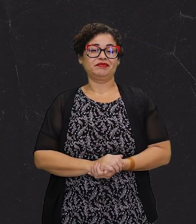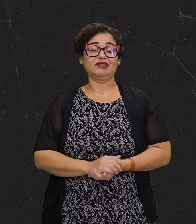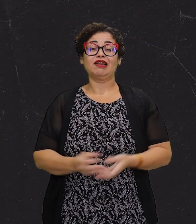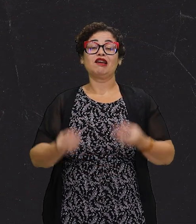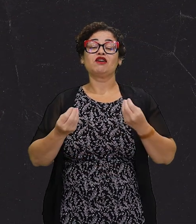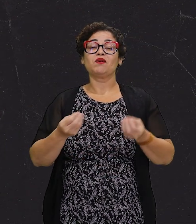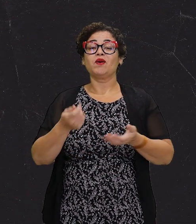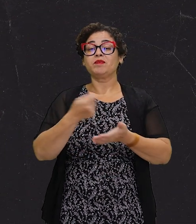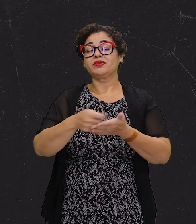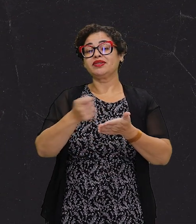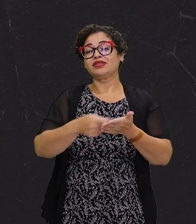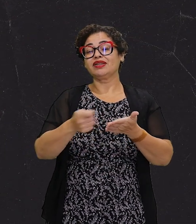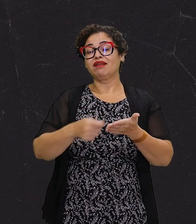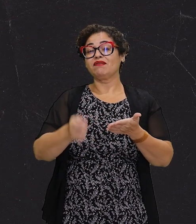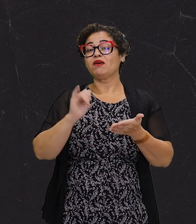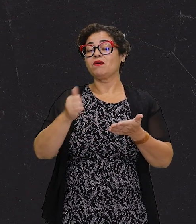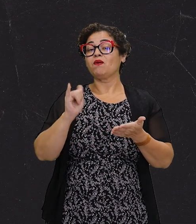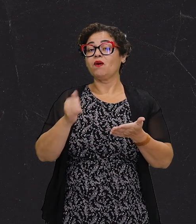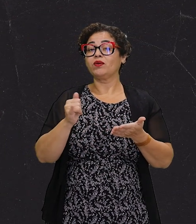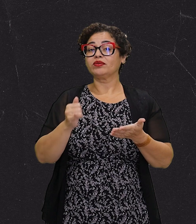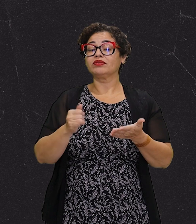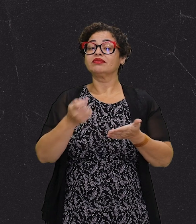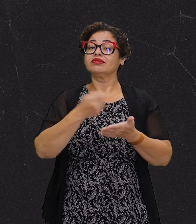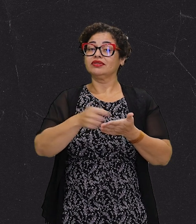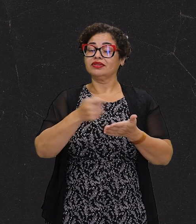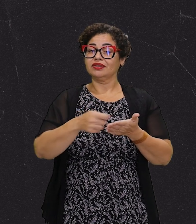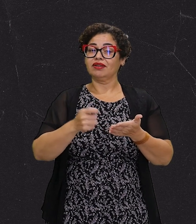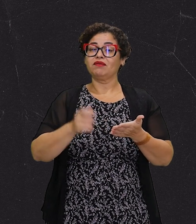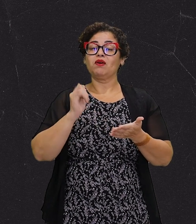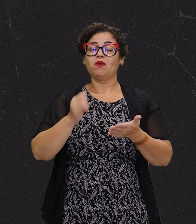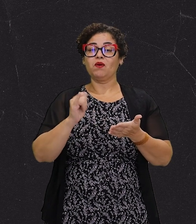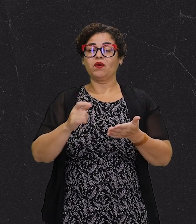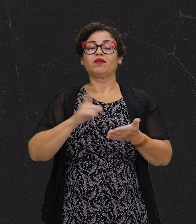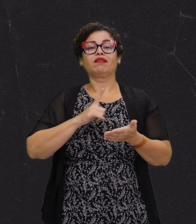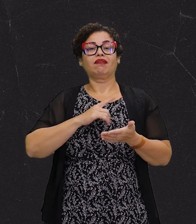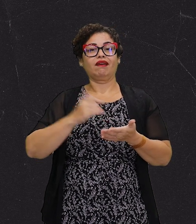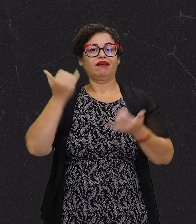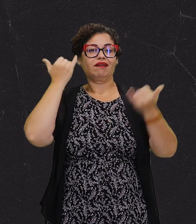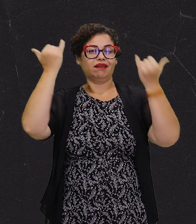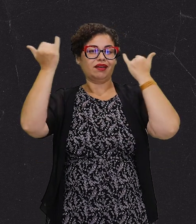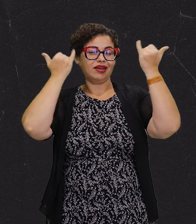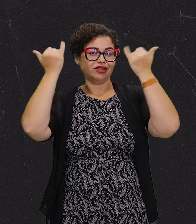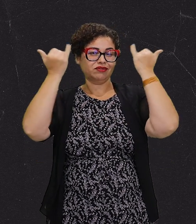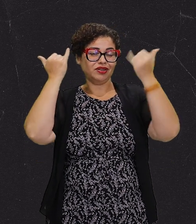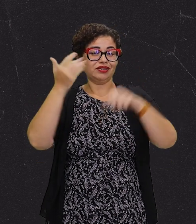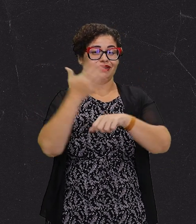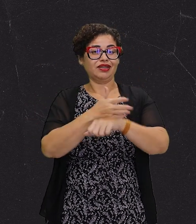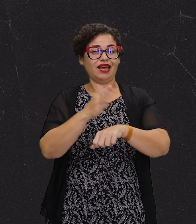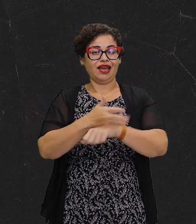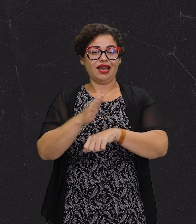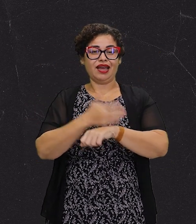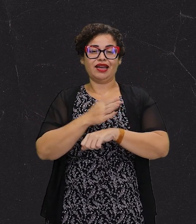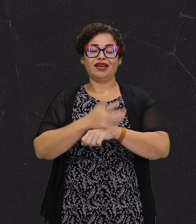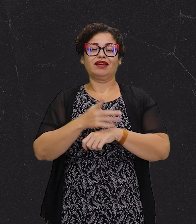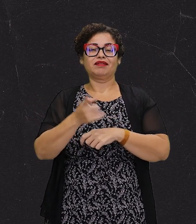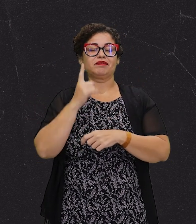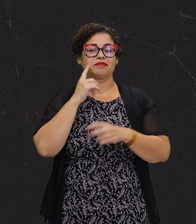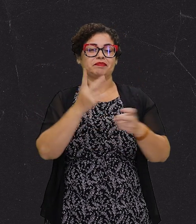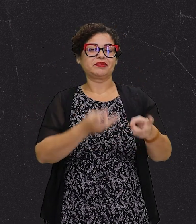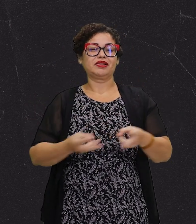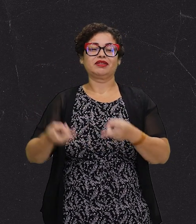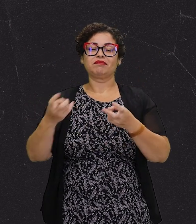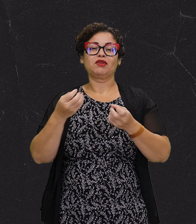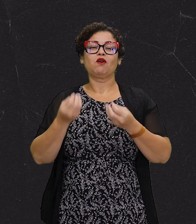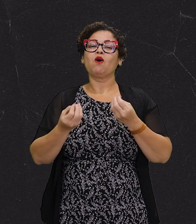como escrever um conto? Escrever um conto envolve criatividade, e técnica,